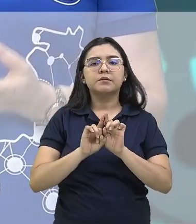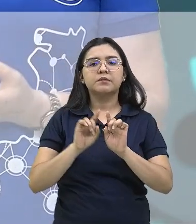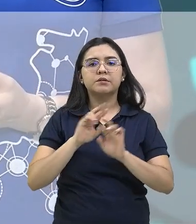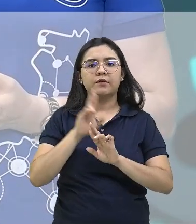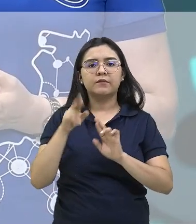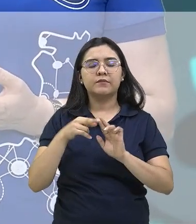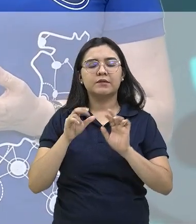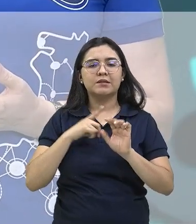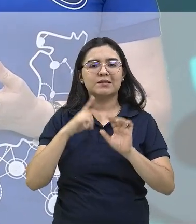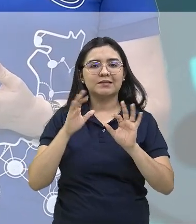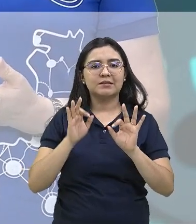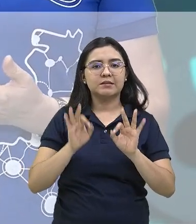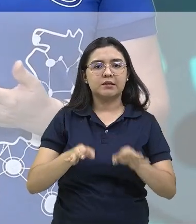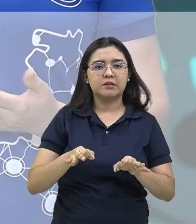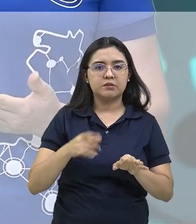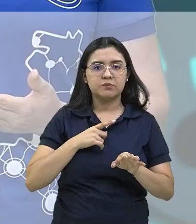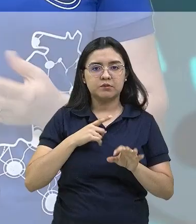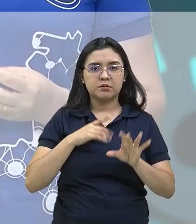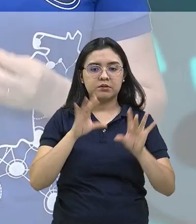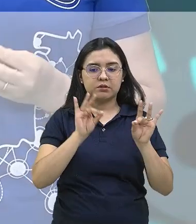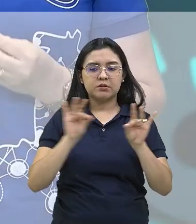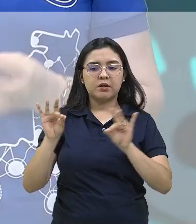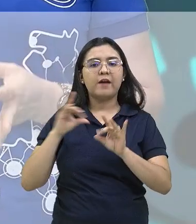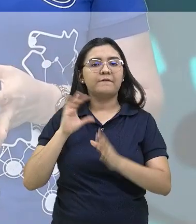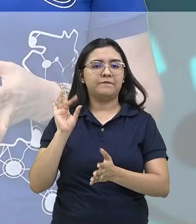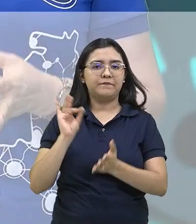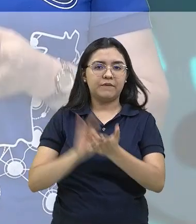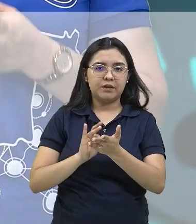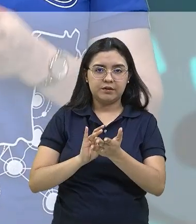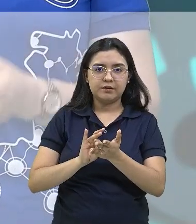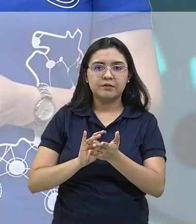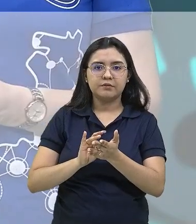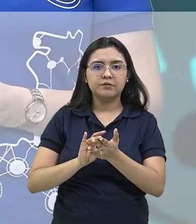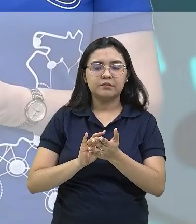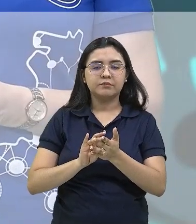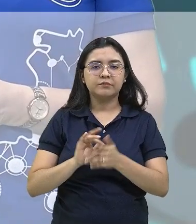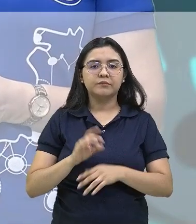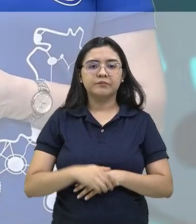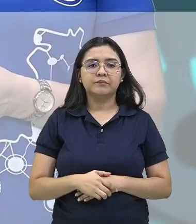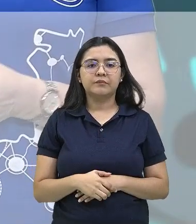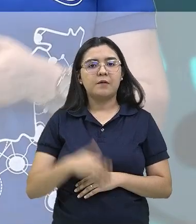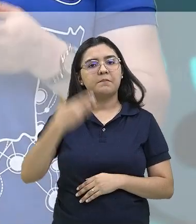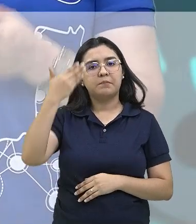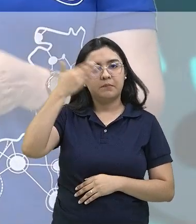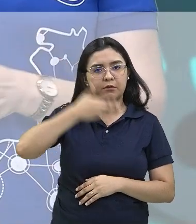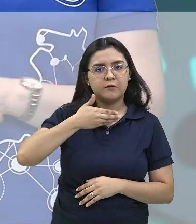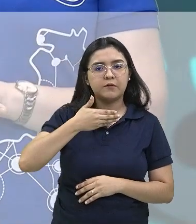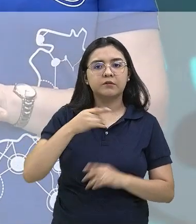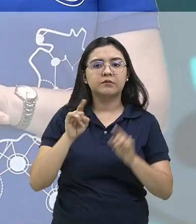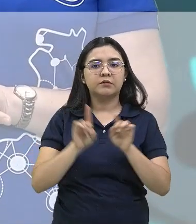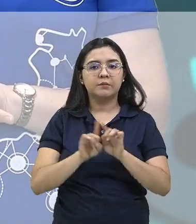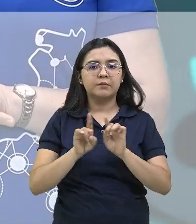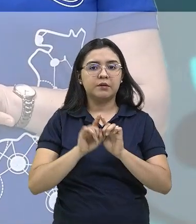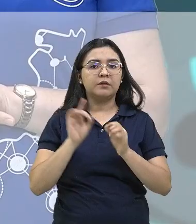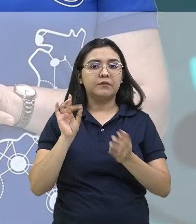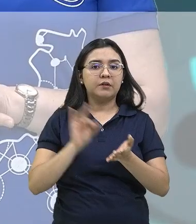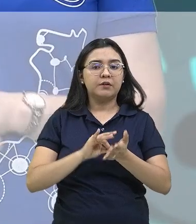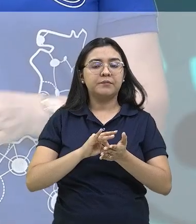ter certeza de que aquilo que está sendo dito é verdadeiro, foi constatado, né, na